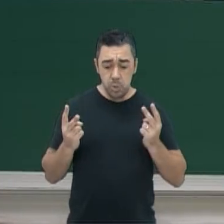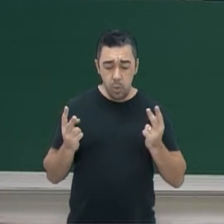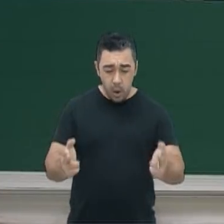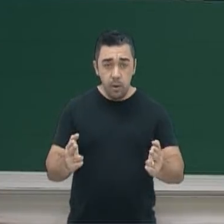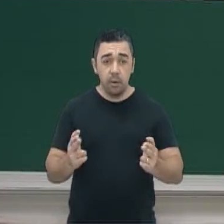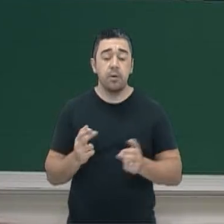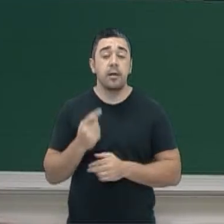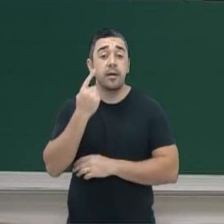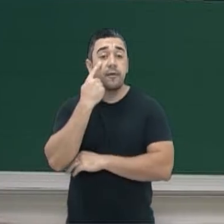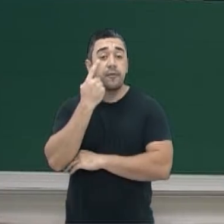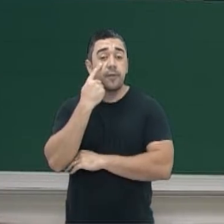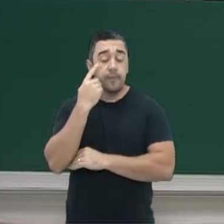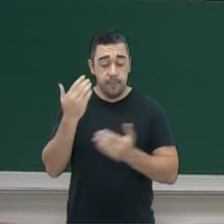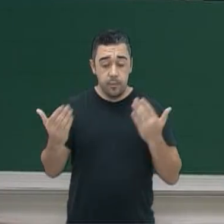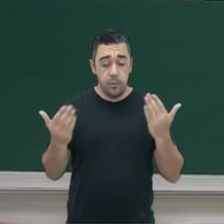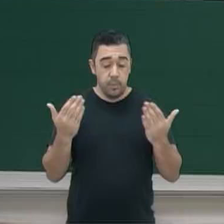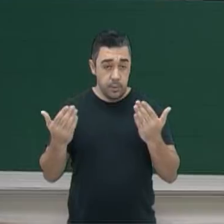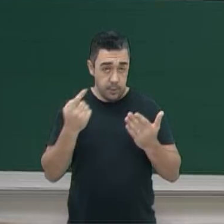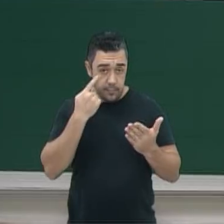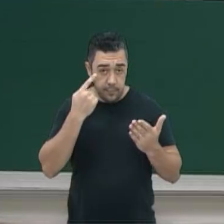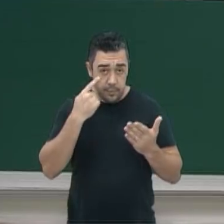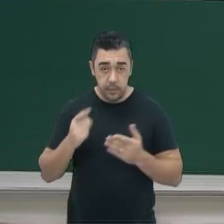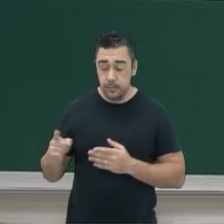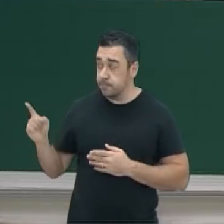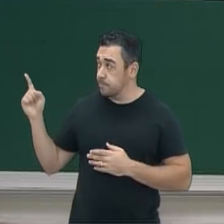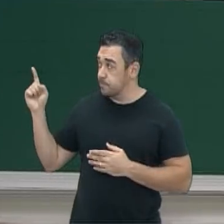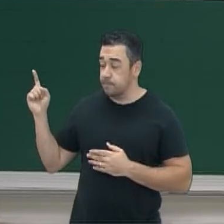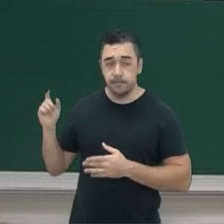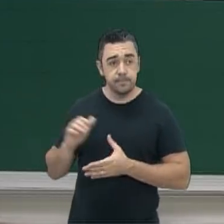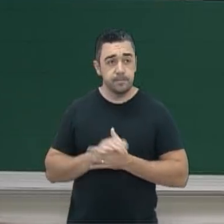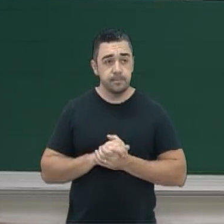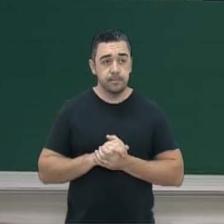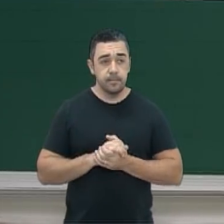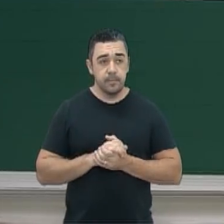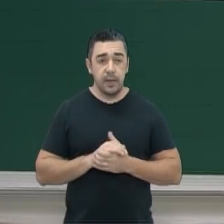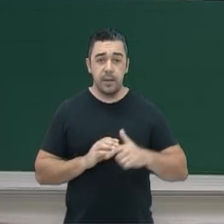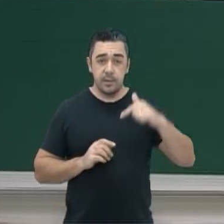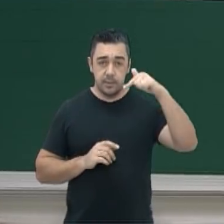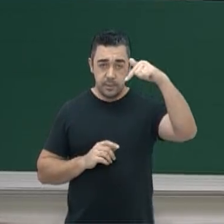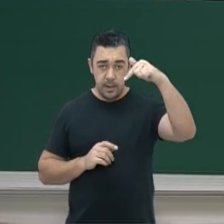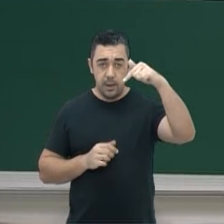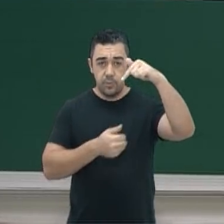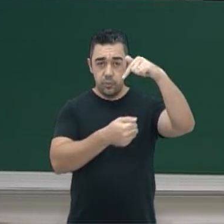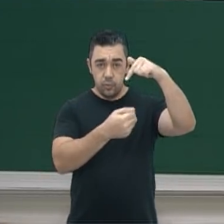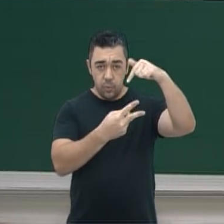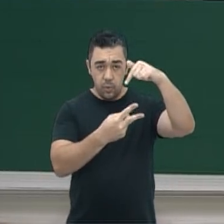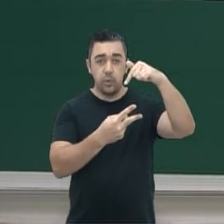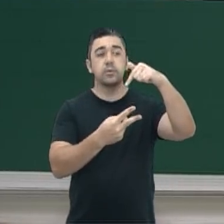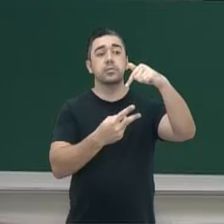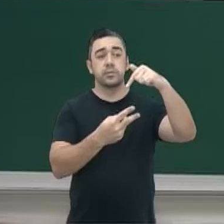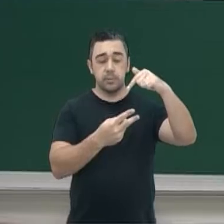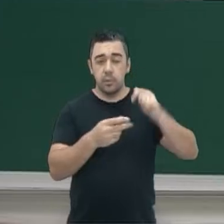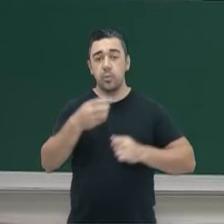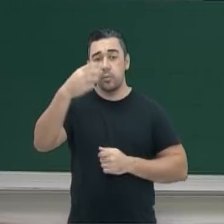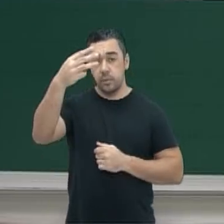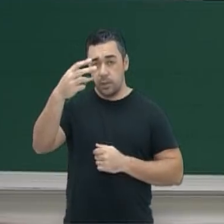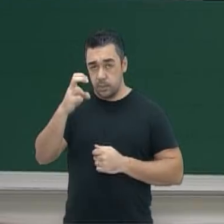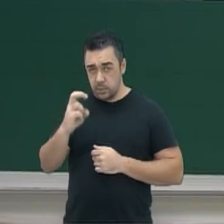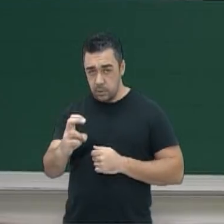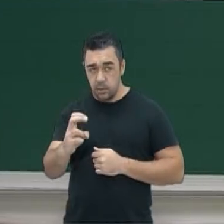certo? Então, a gente vai comparar. O que a professora quer que vocês façam? Compare 7/12 com 3/5 e